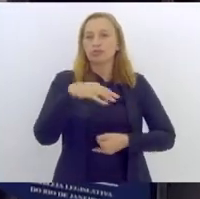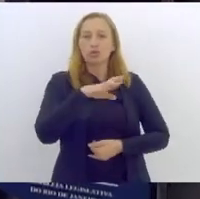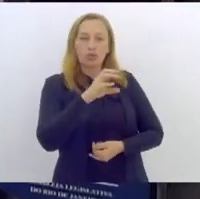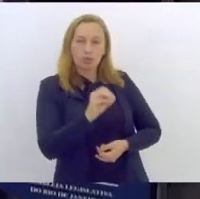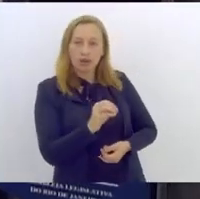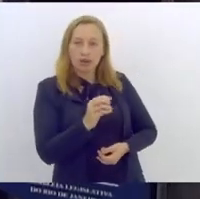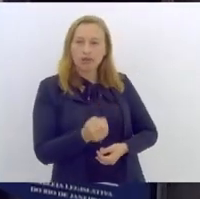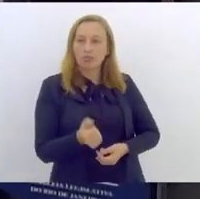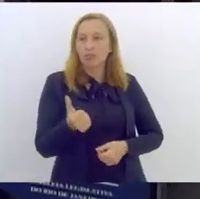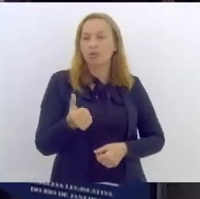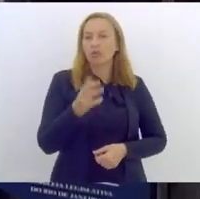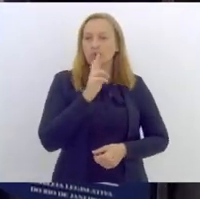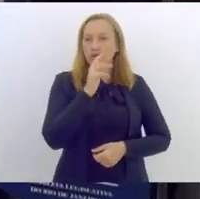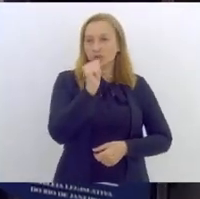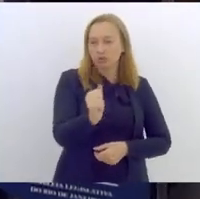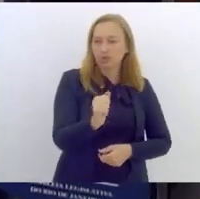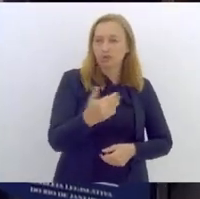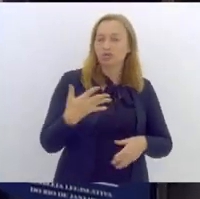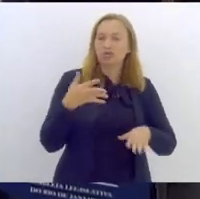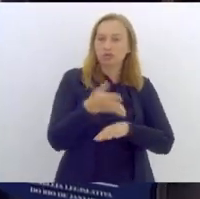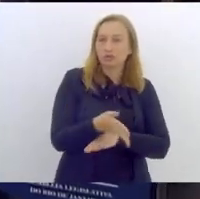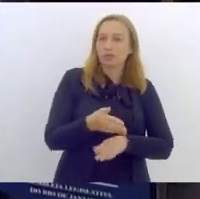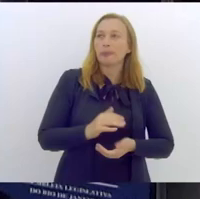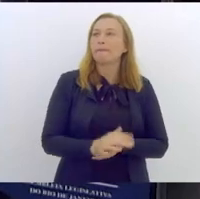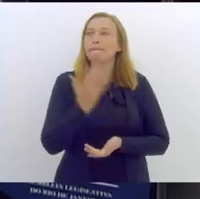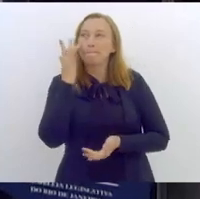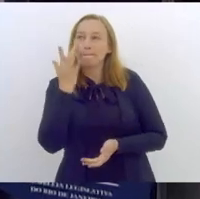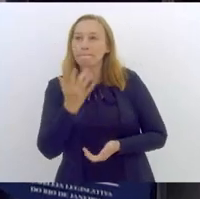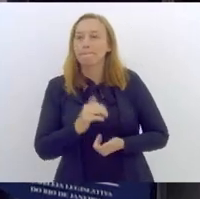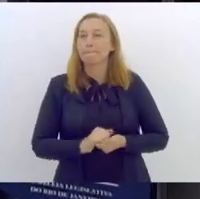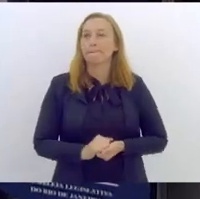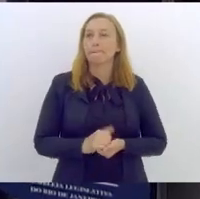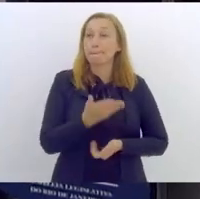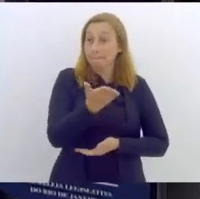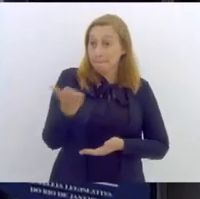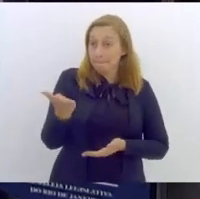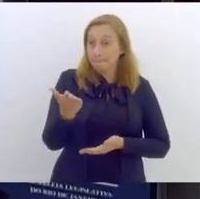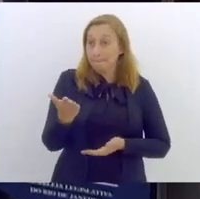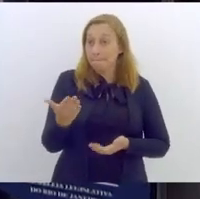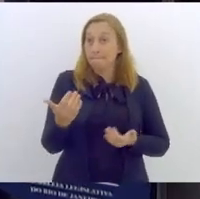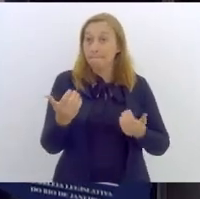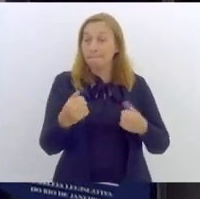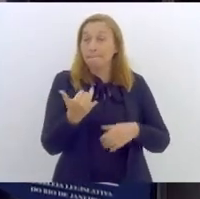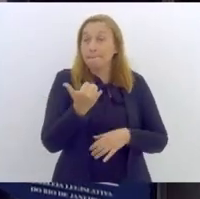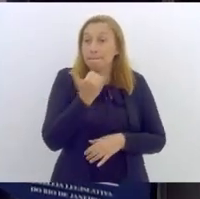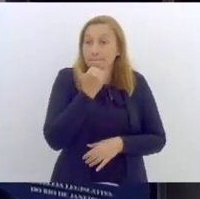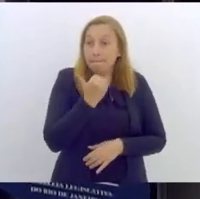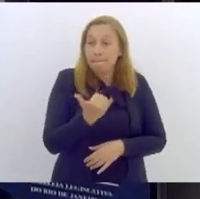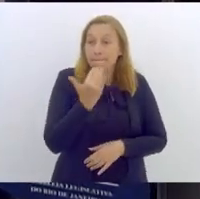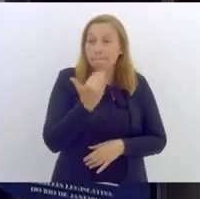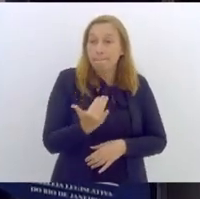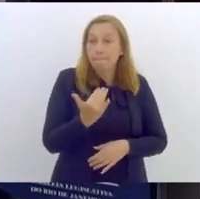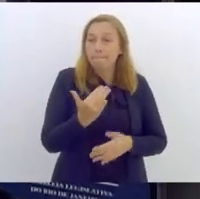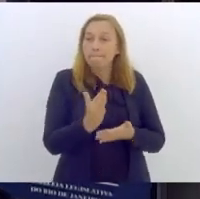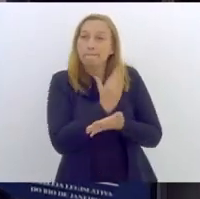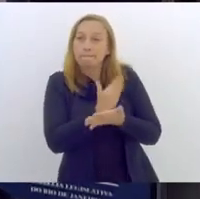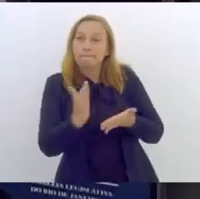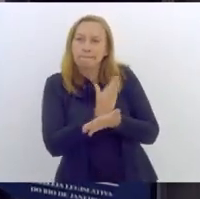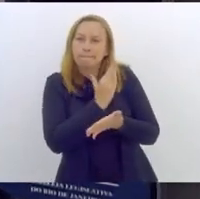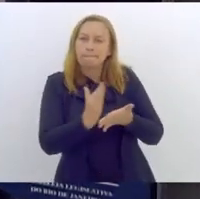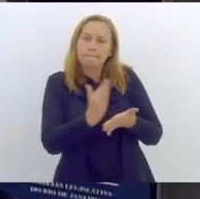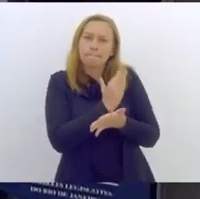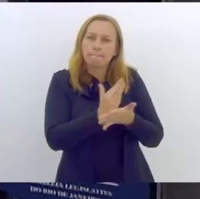agora pouco Amorim quando eu cheguei que eu achei que você já receberam até pedido de desculpa de alguns candidatos aqui hoje